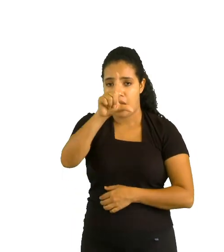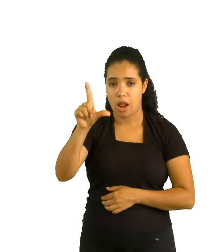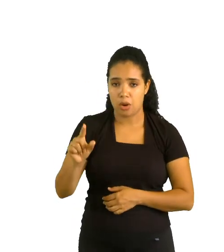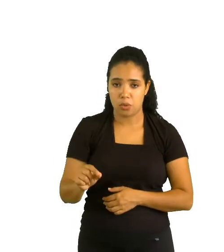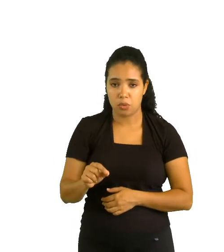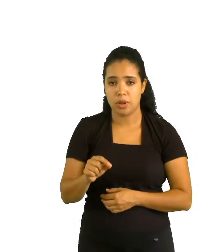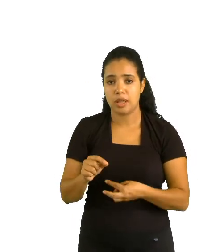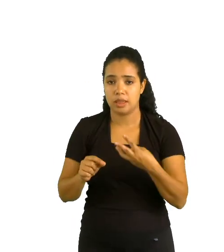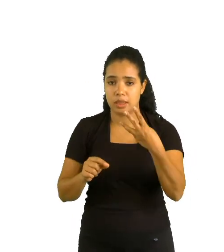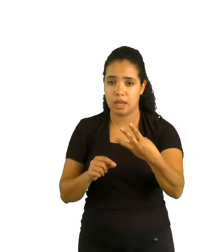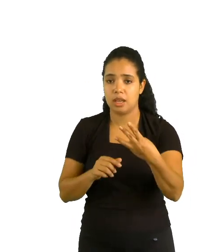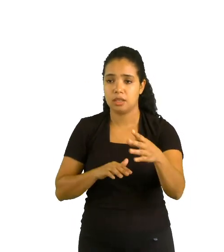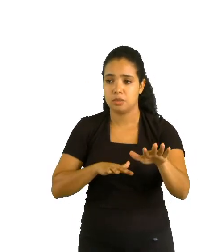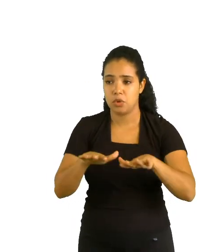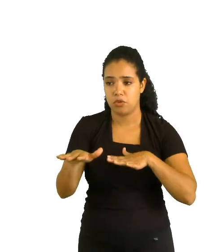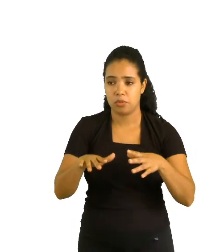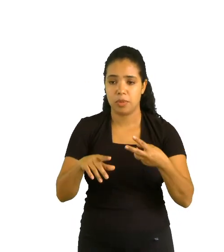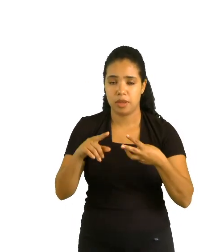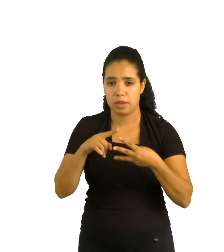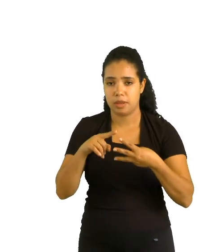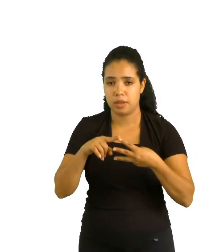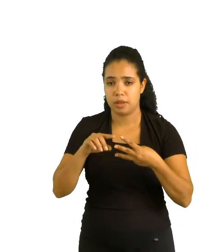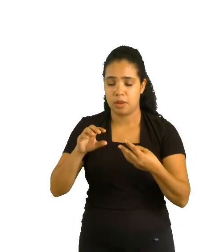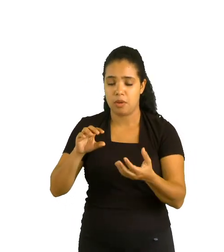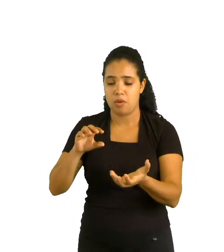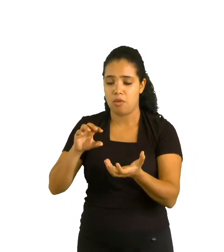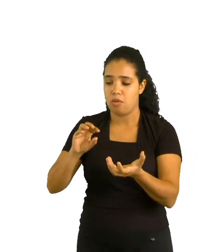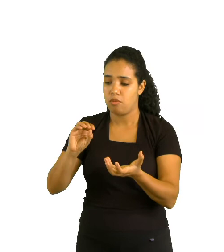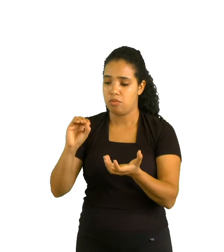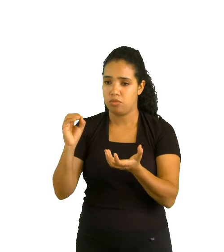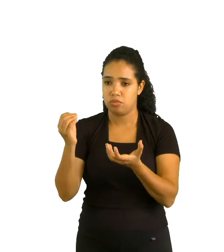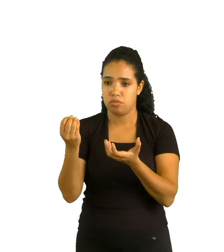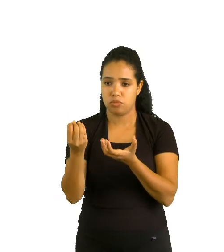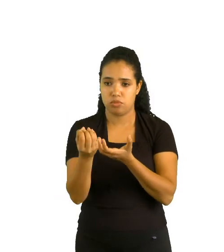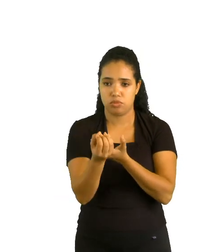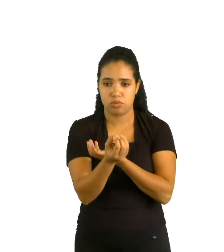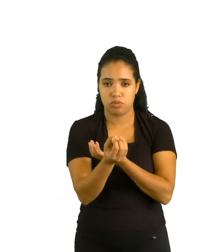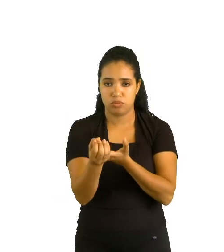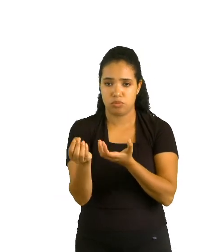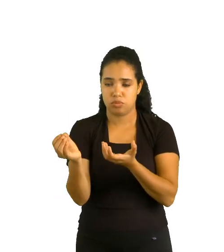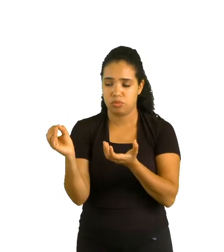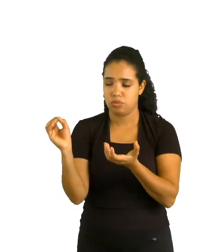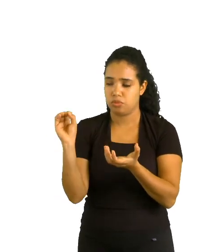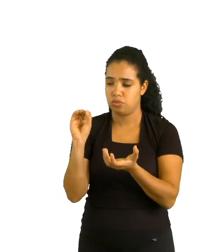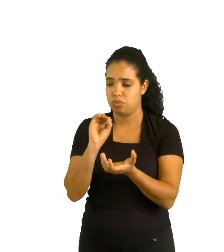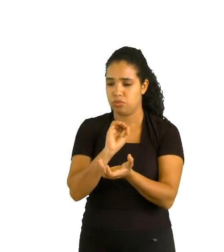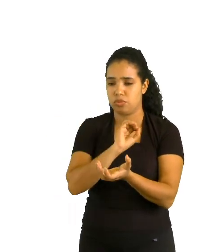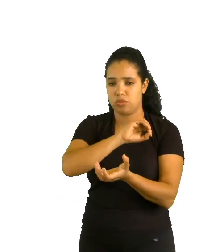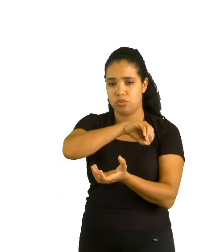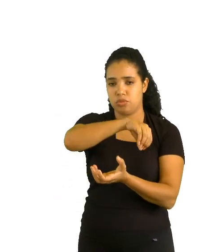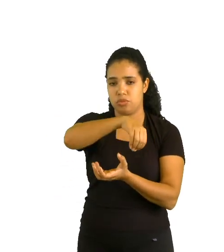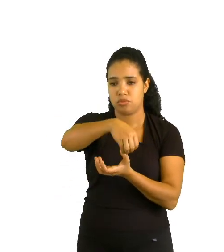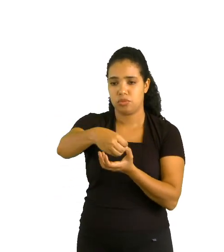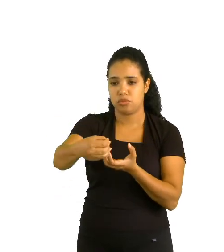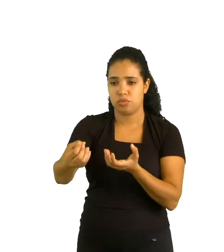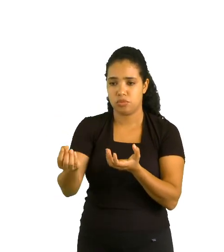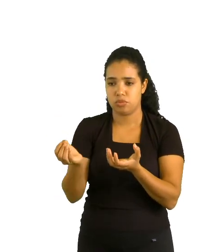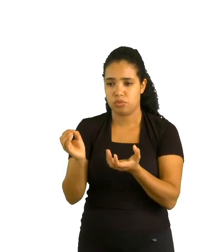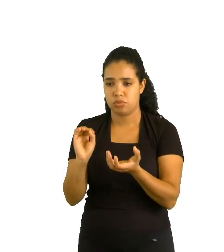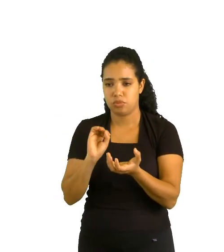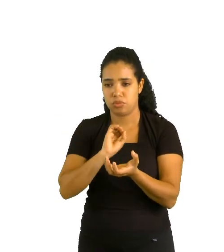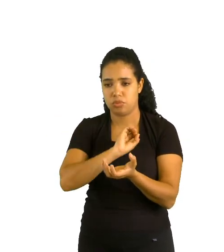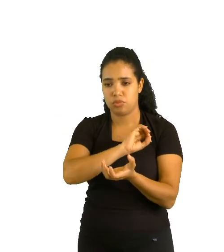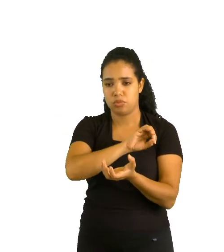O primeiro movimento é o de rotação. Então, a rotação da Lua é o movimento que a Lua faz em torno dela mesma. E